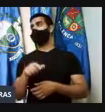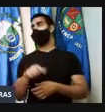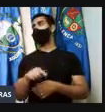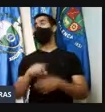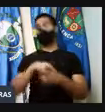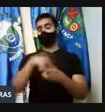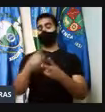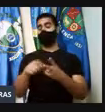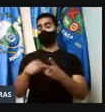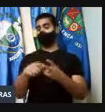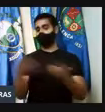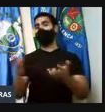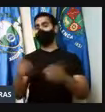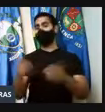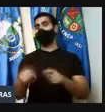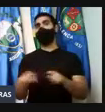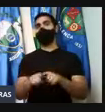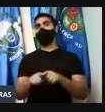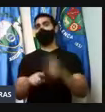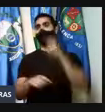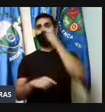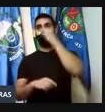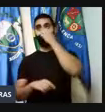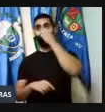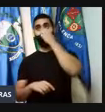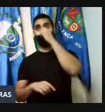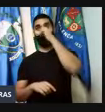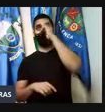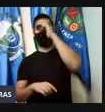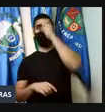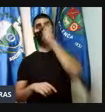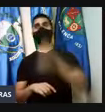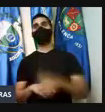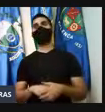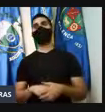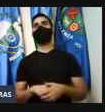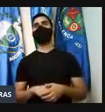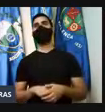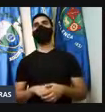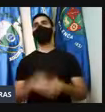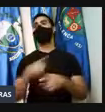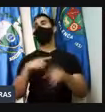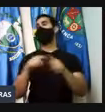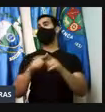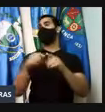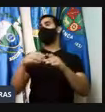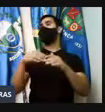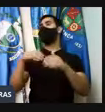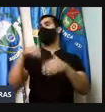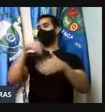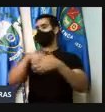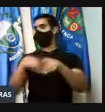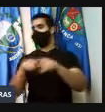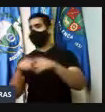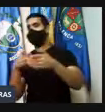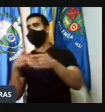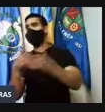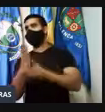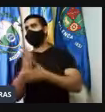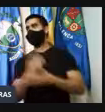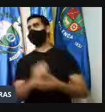além do que a senhora colocou e foi colocado no plenário e foi aprovado. E